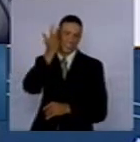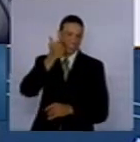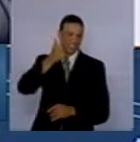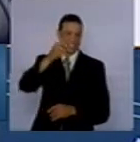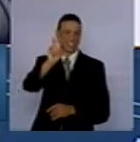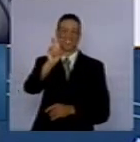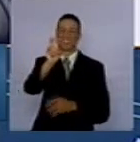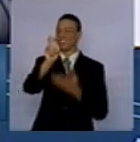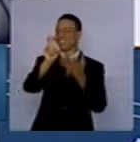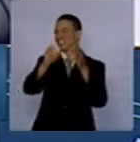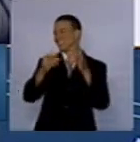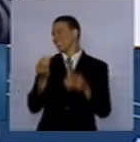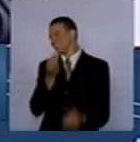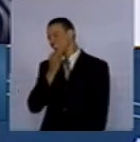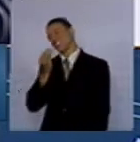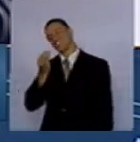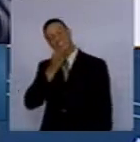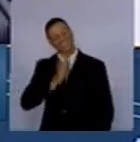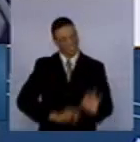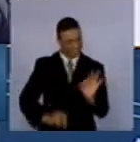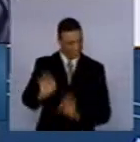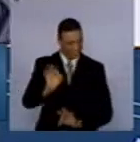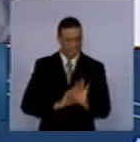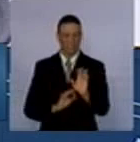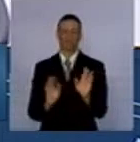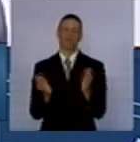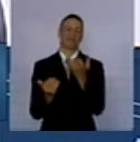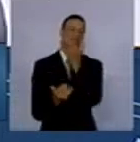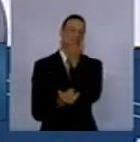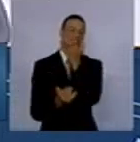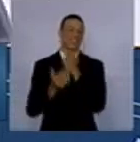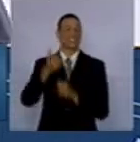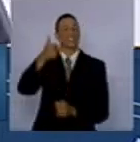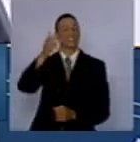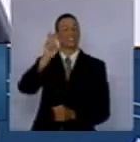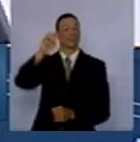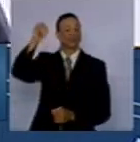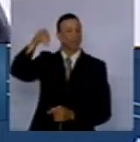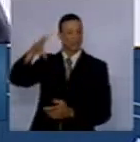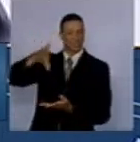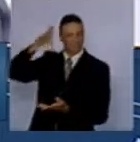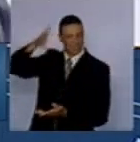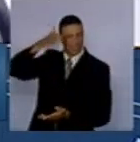com algumas coisas de 15 minutos para expor suas ideias